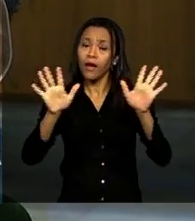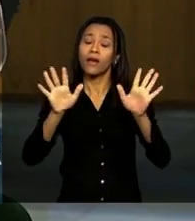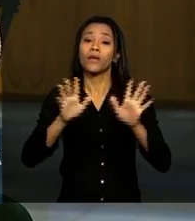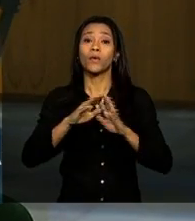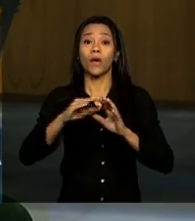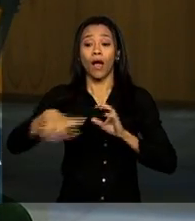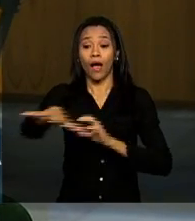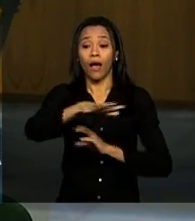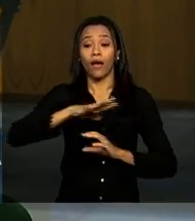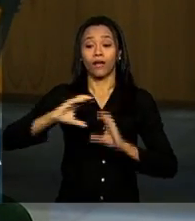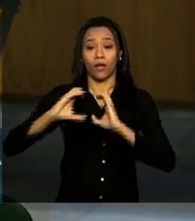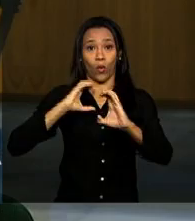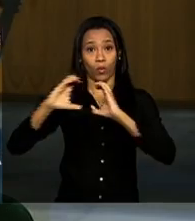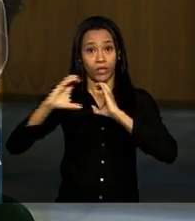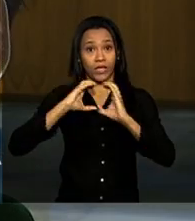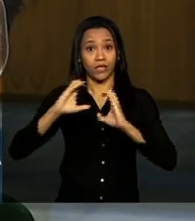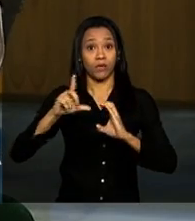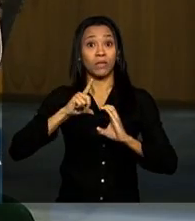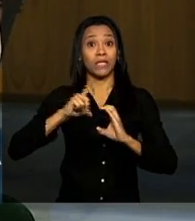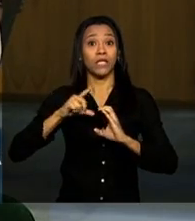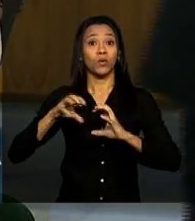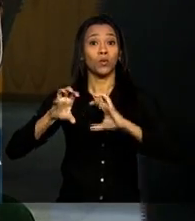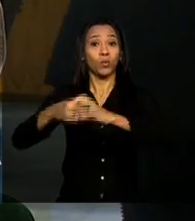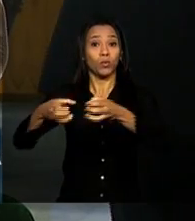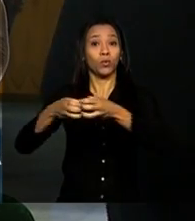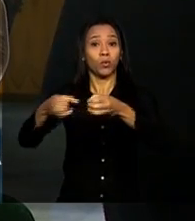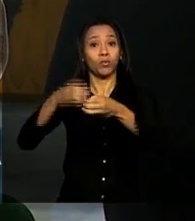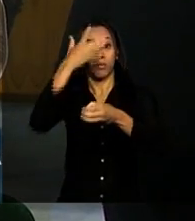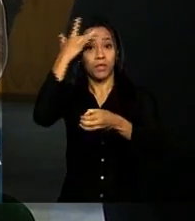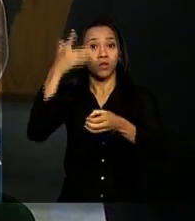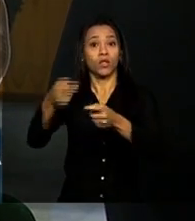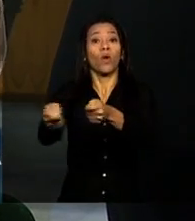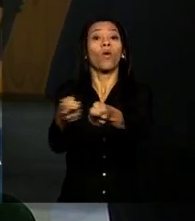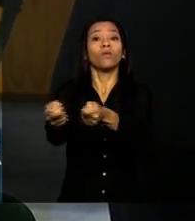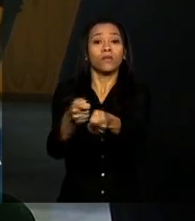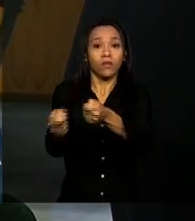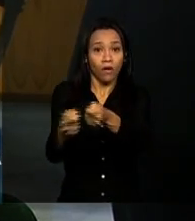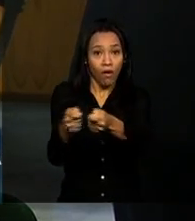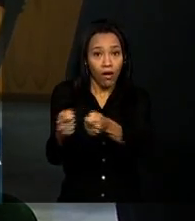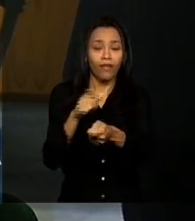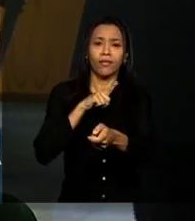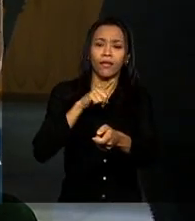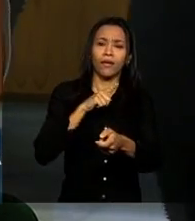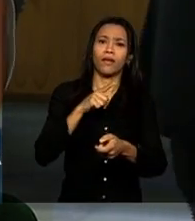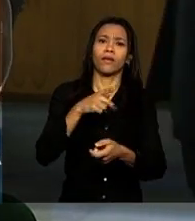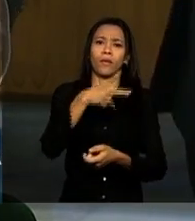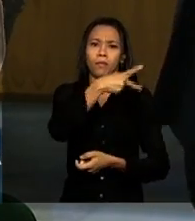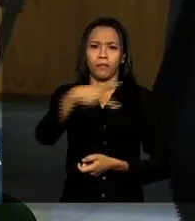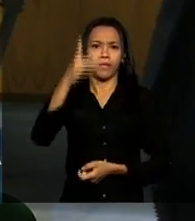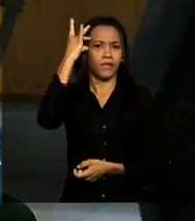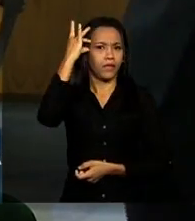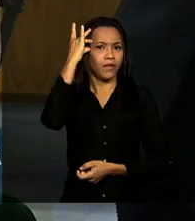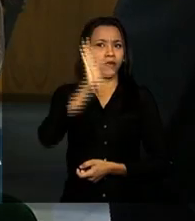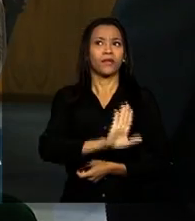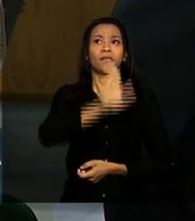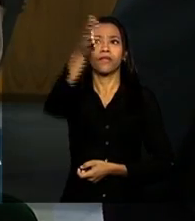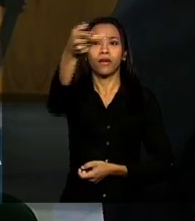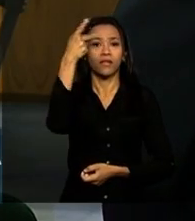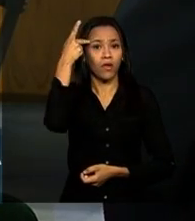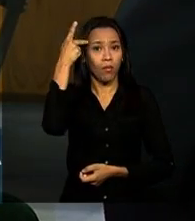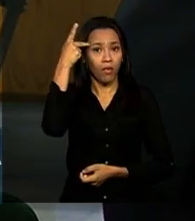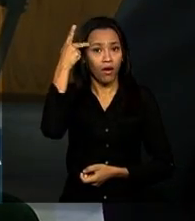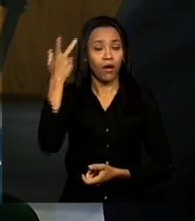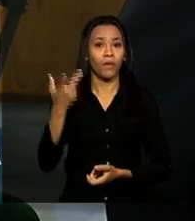E assim já temos uma uma presidenta que tá lá em São Paulo eu vou passar 5 dias de